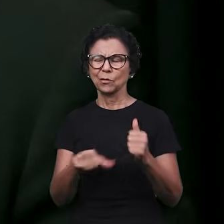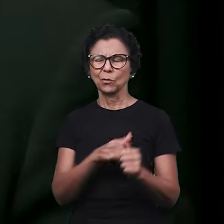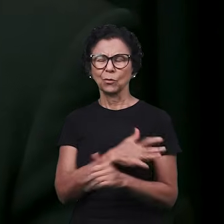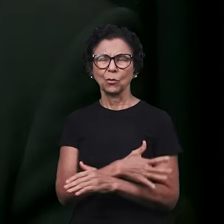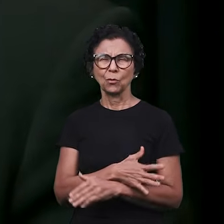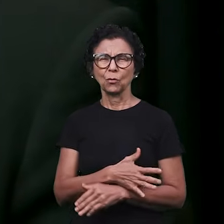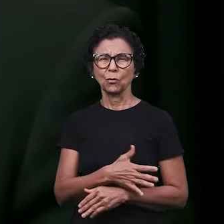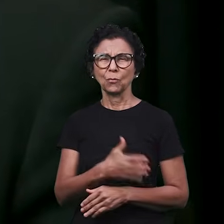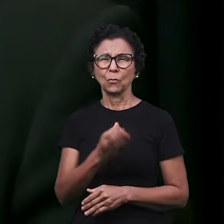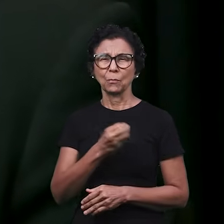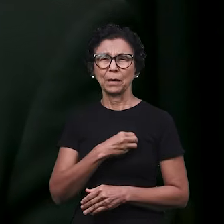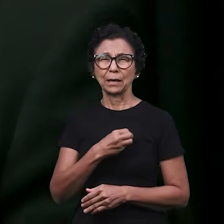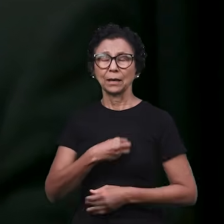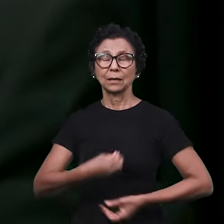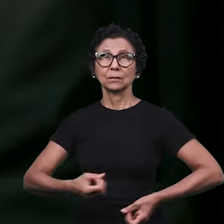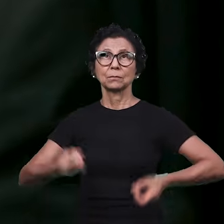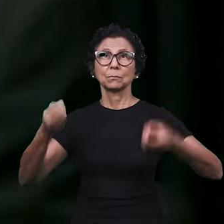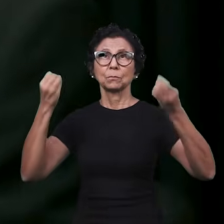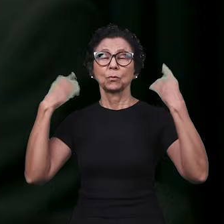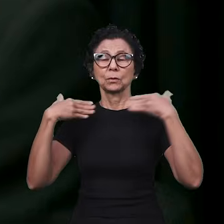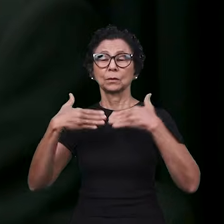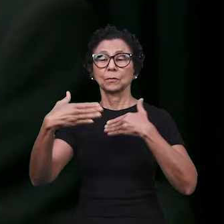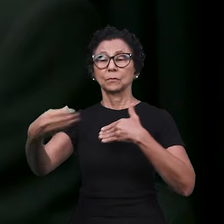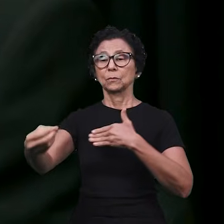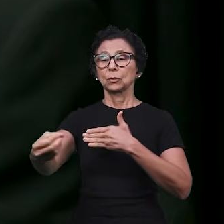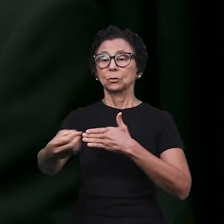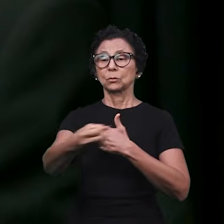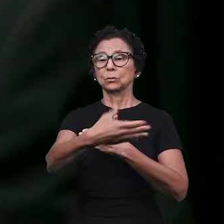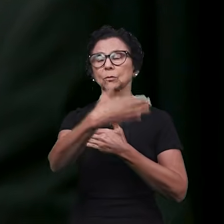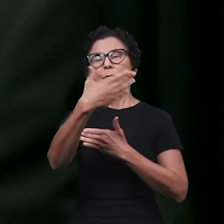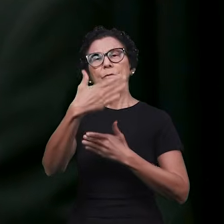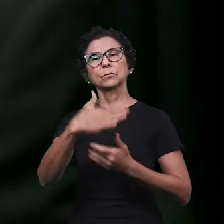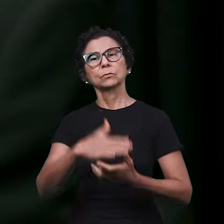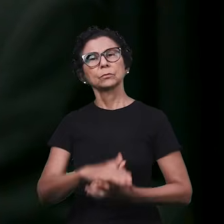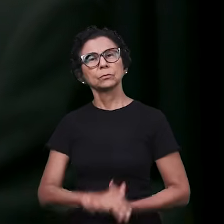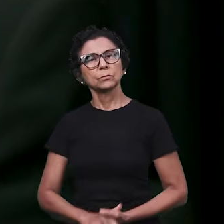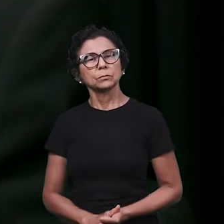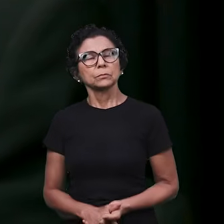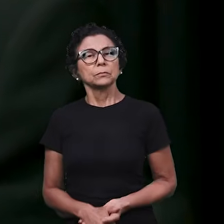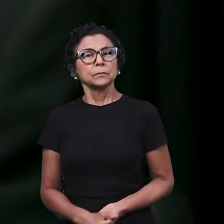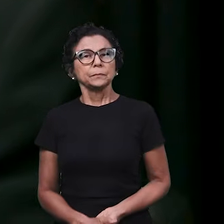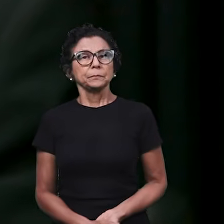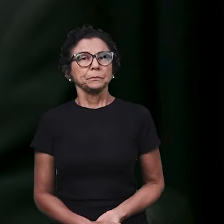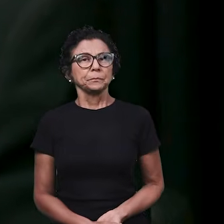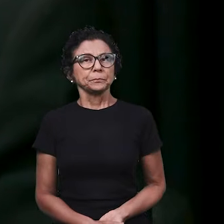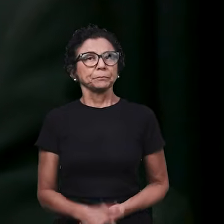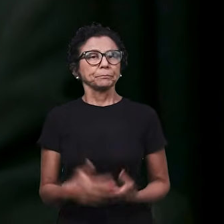velhas já passaram e eis que tudo se fez novo. Então, é